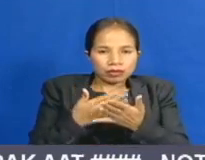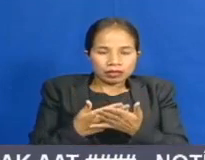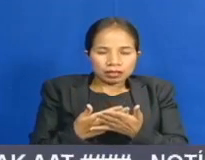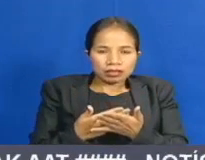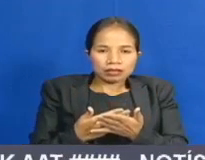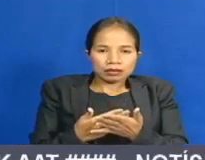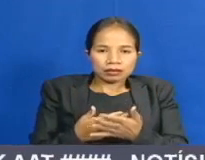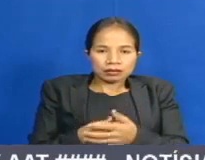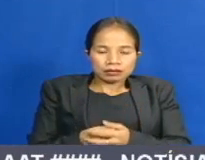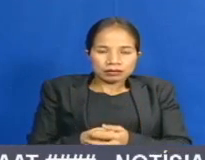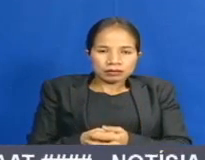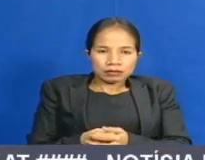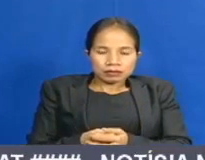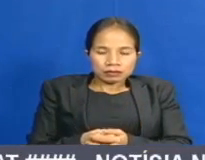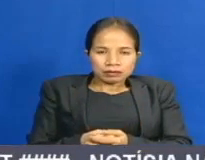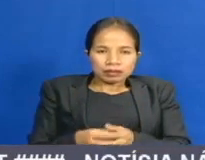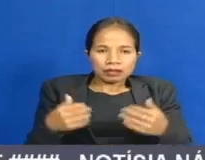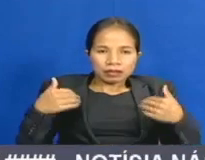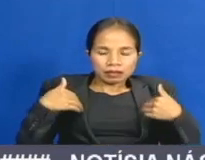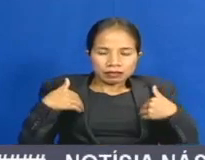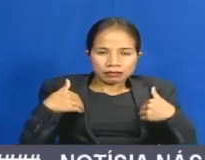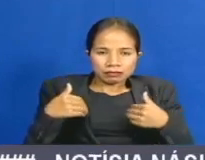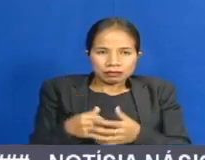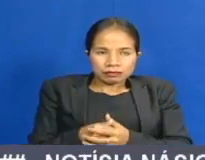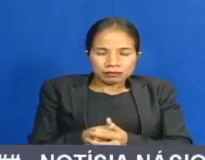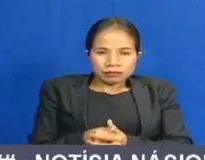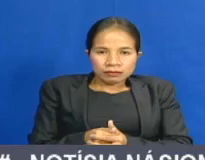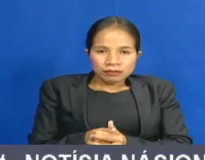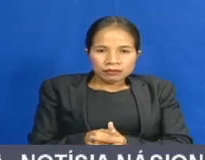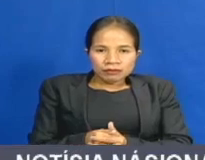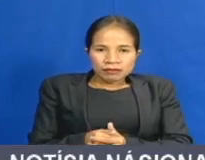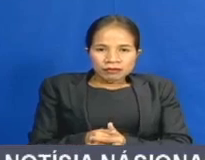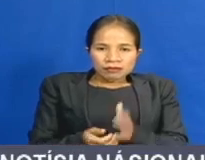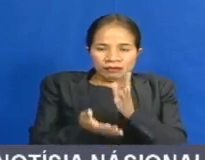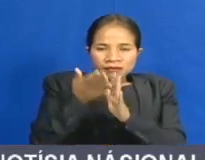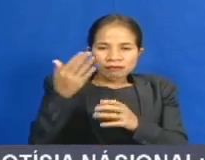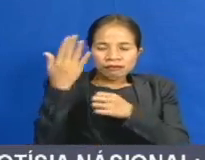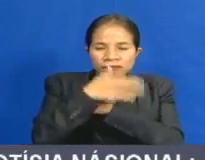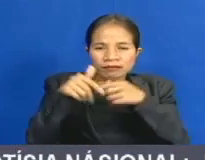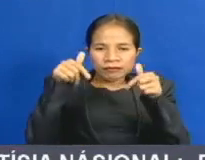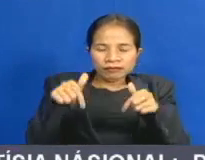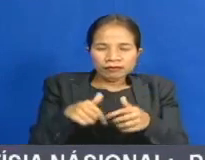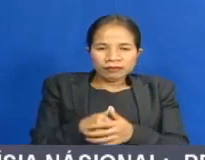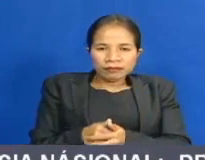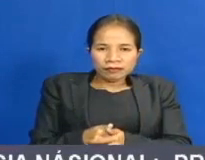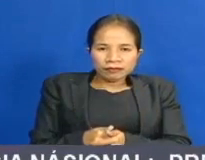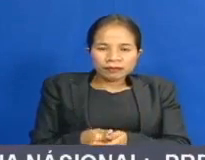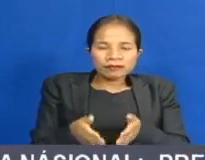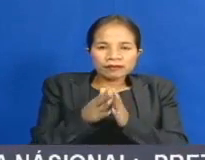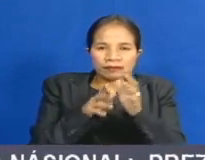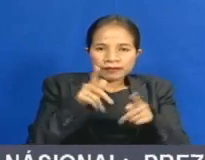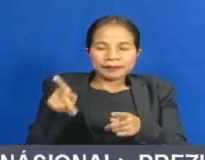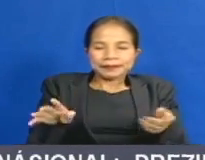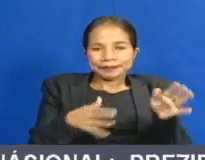nutritivo, e isso, iamos relação ho taxa crime iha na saúde minha. Causa ba iha ema mate